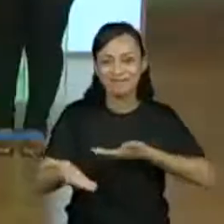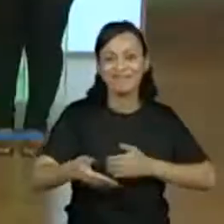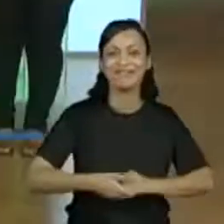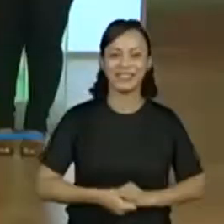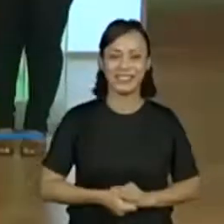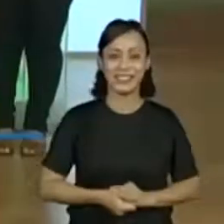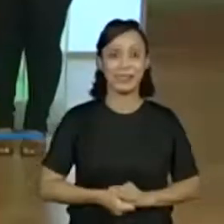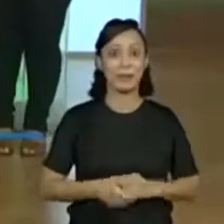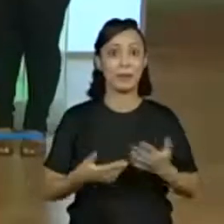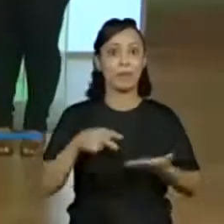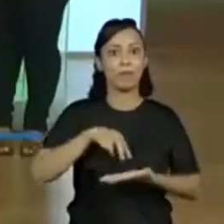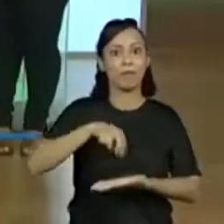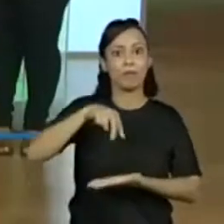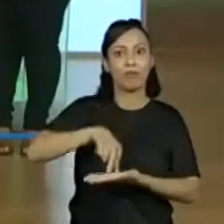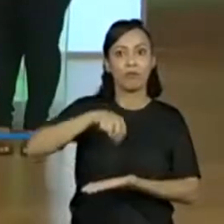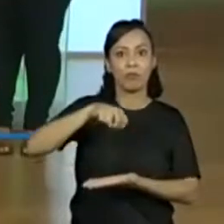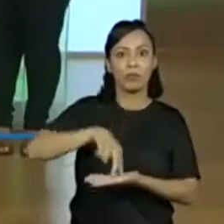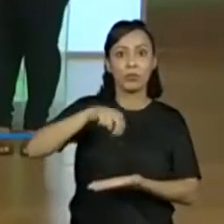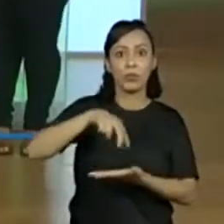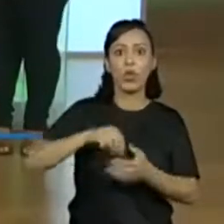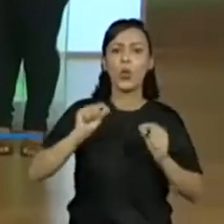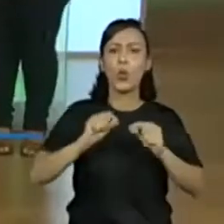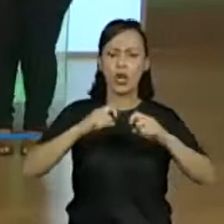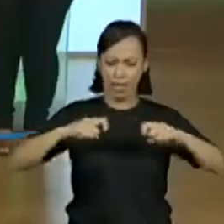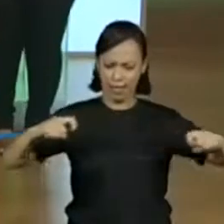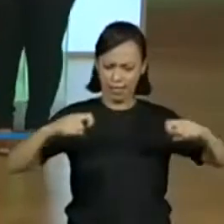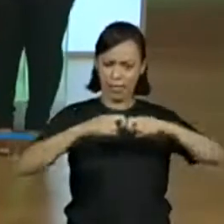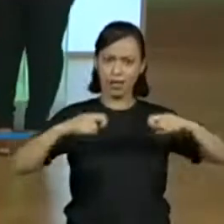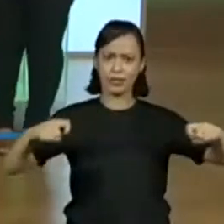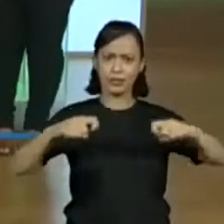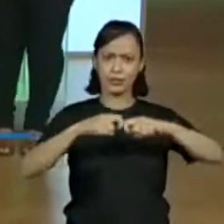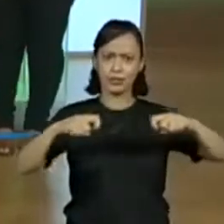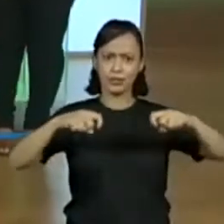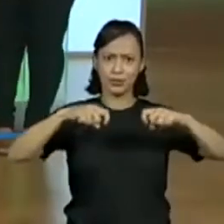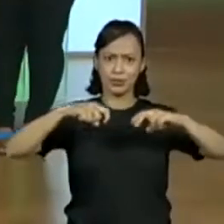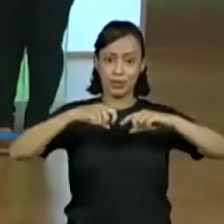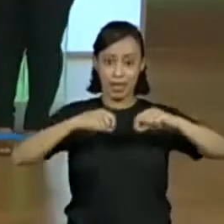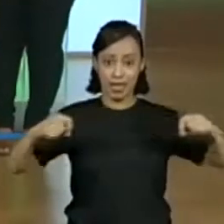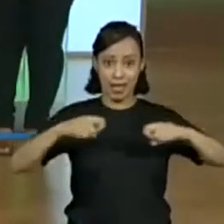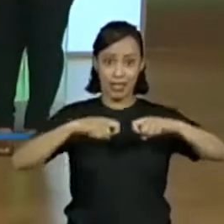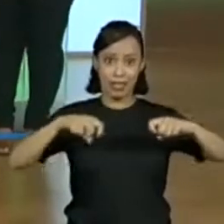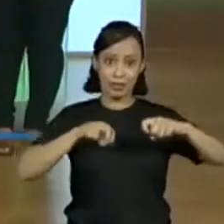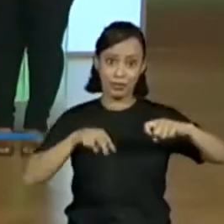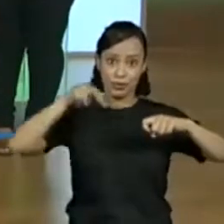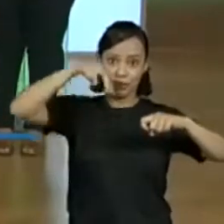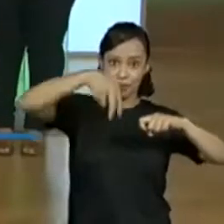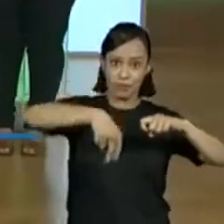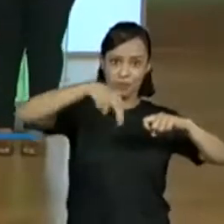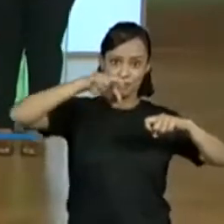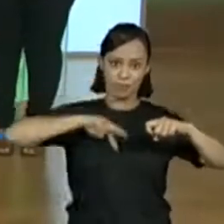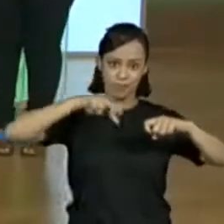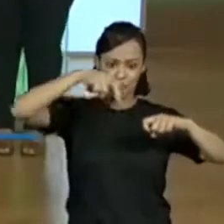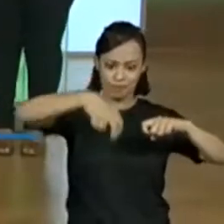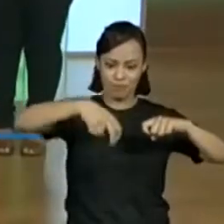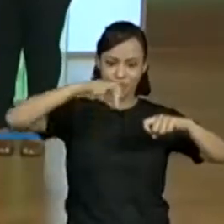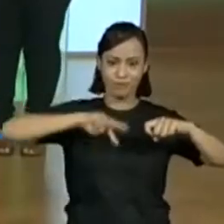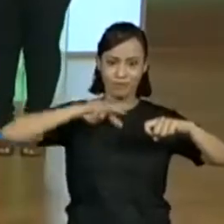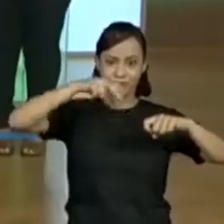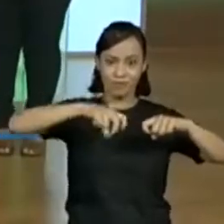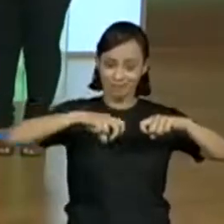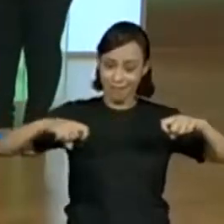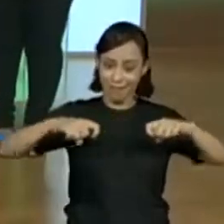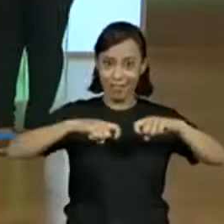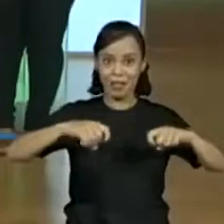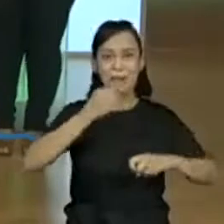menos ai ai pula acho que posso trocar por elástico vou copiar da professora daqui a pouco aparece mais não não